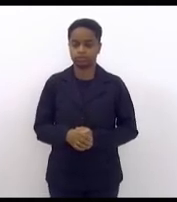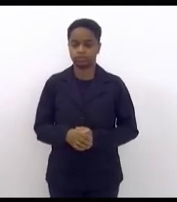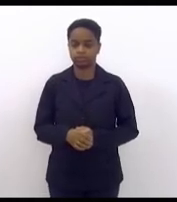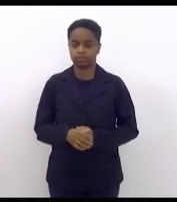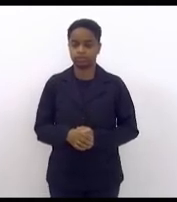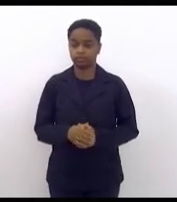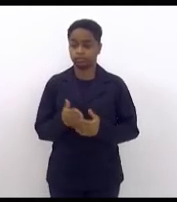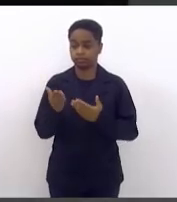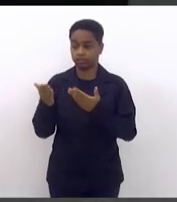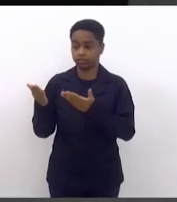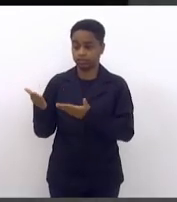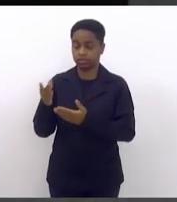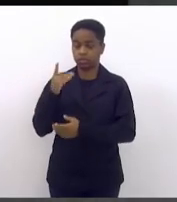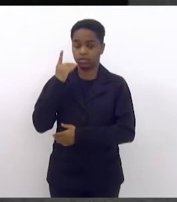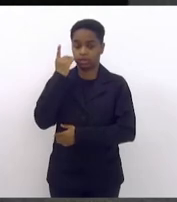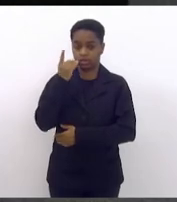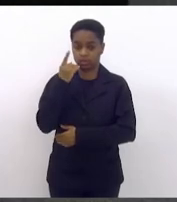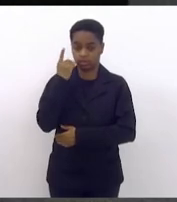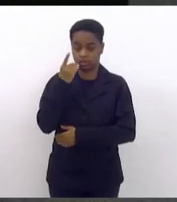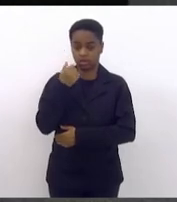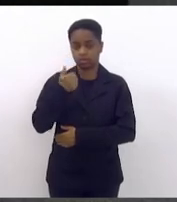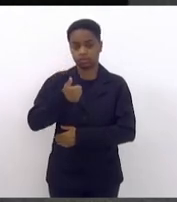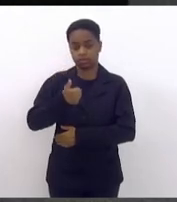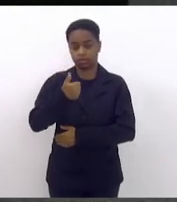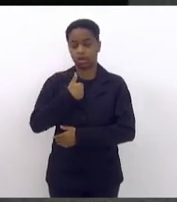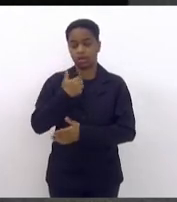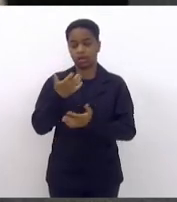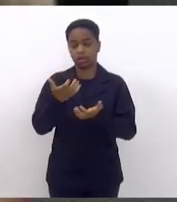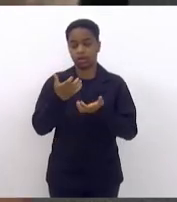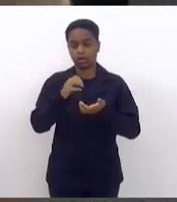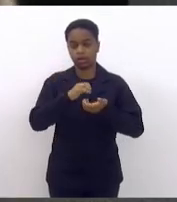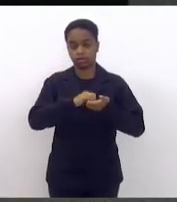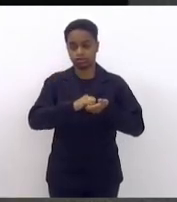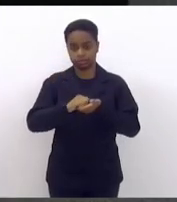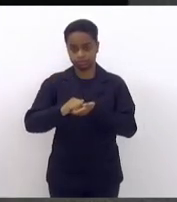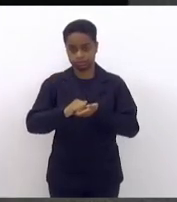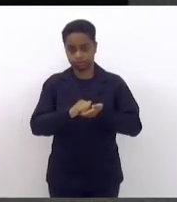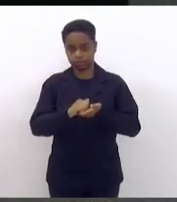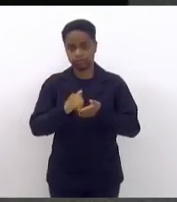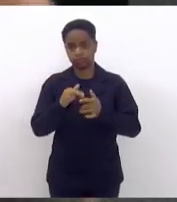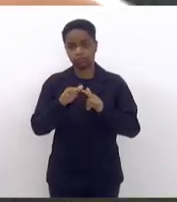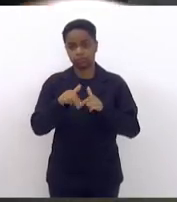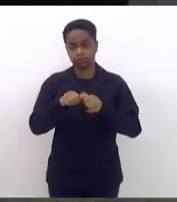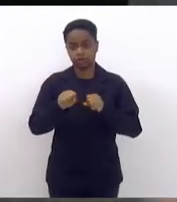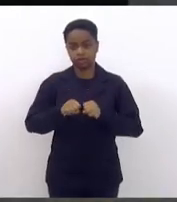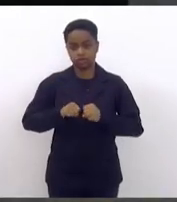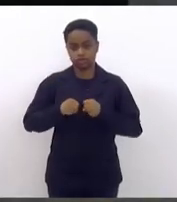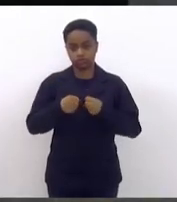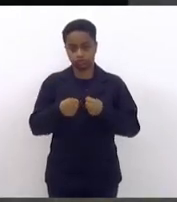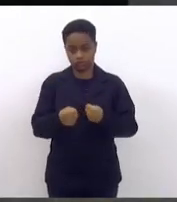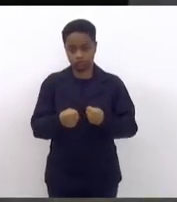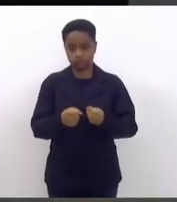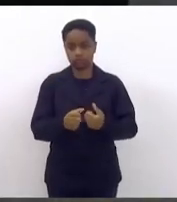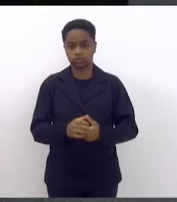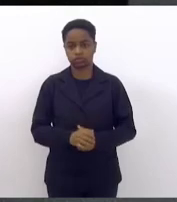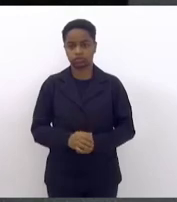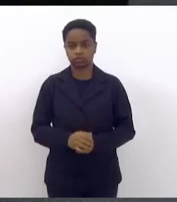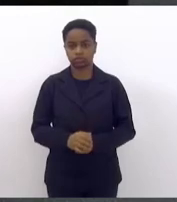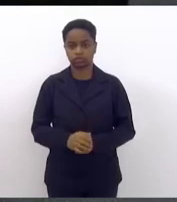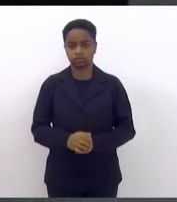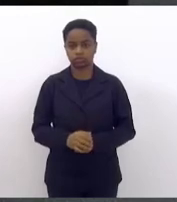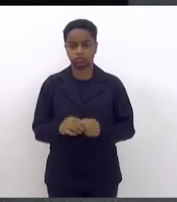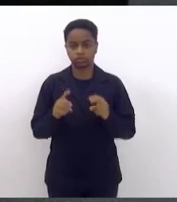Deputado, eu primeiro queria lhe cumprimentar pelo vosso esforço na questão da frente